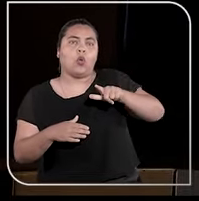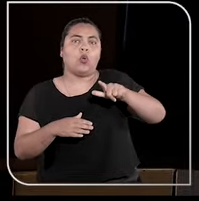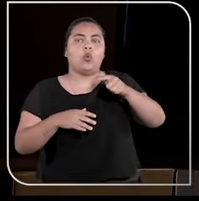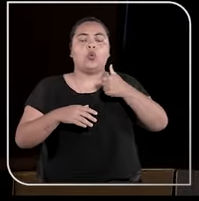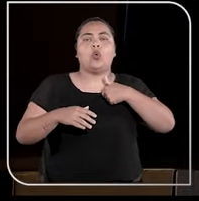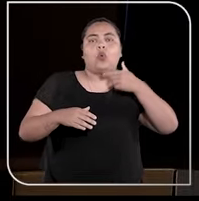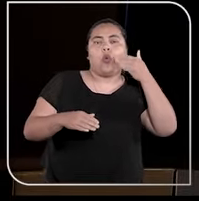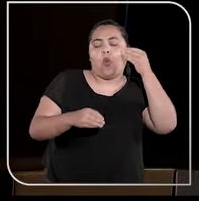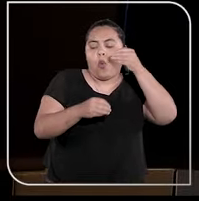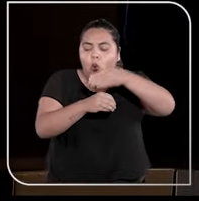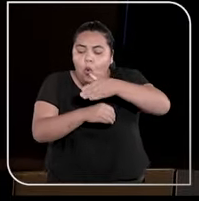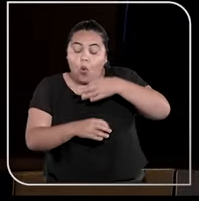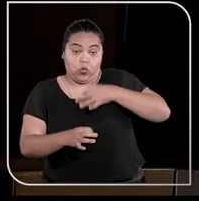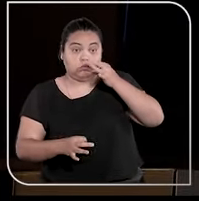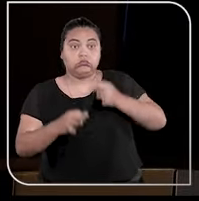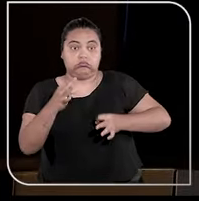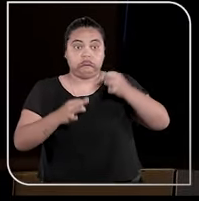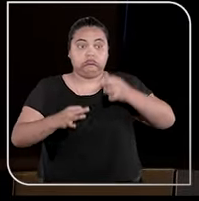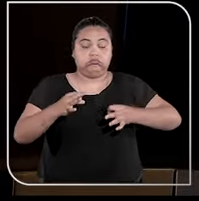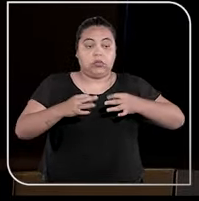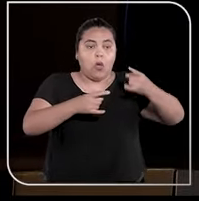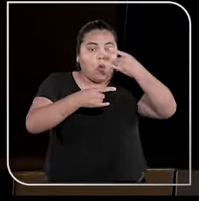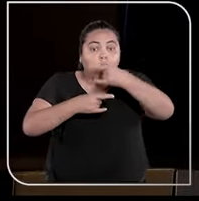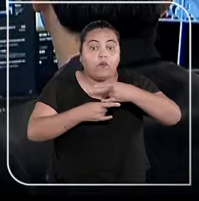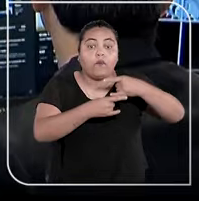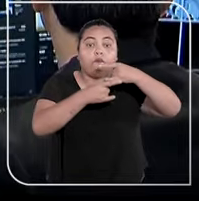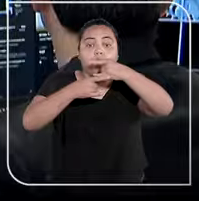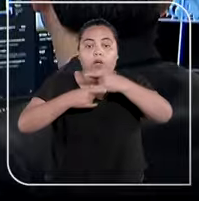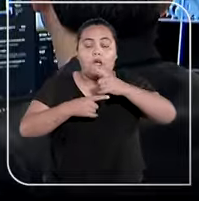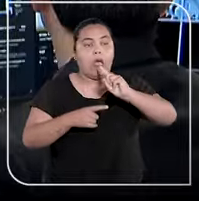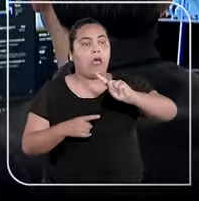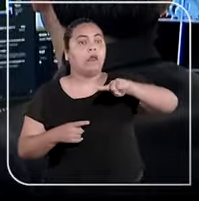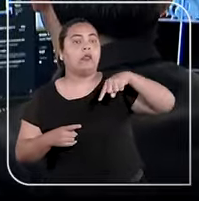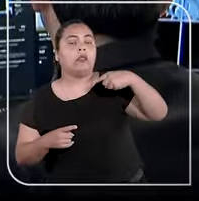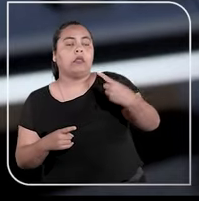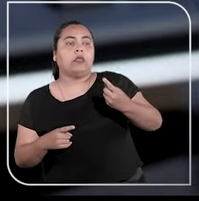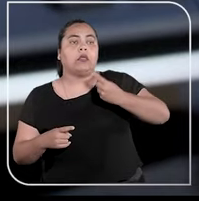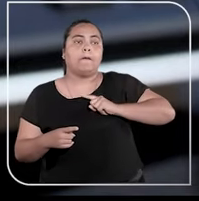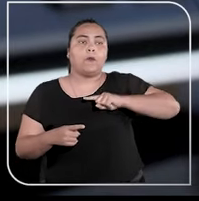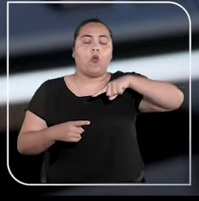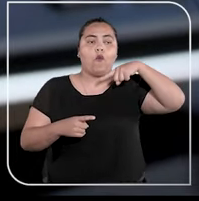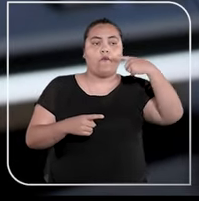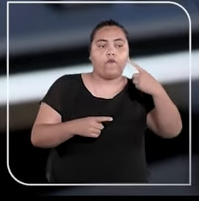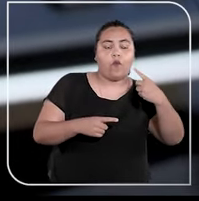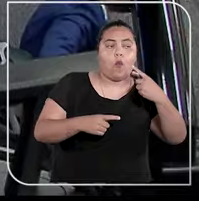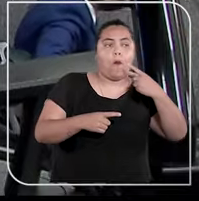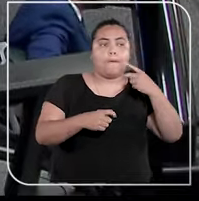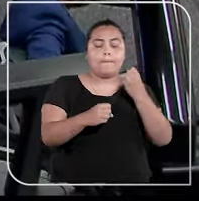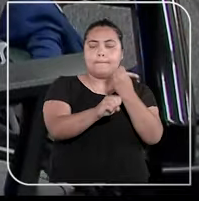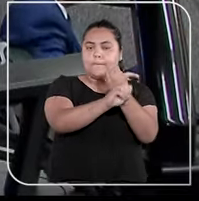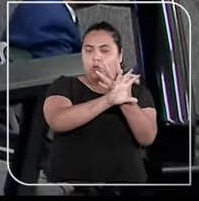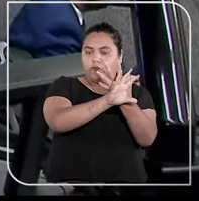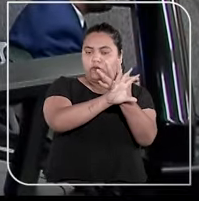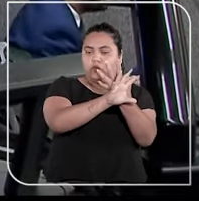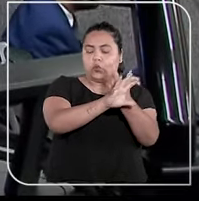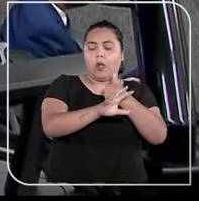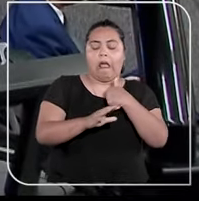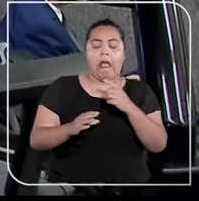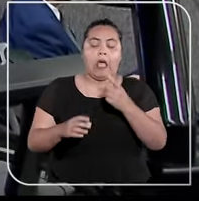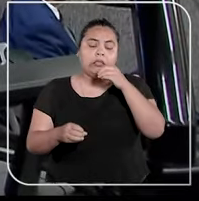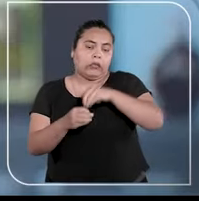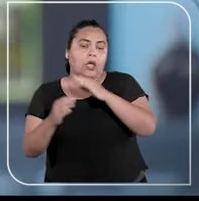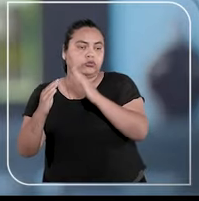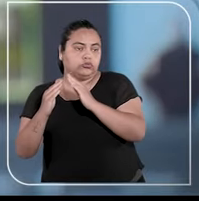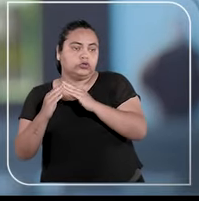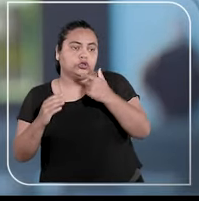conseguiu colocar o julgamento virtual, aí a gente evoluiu para o julgamento virtual, assíncrono.